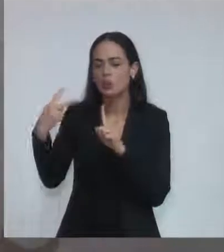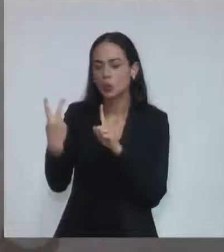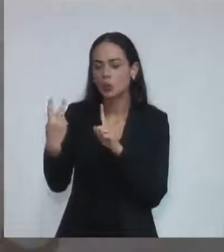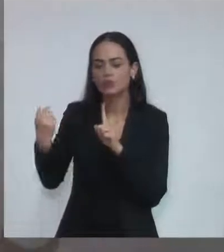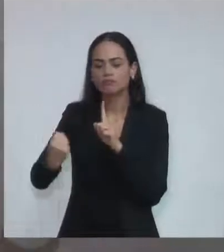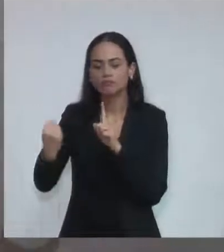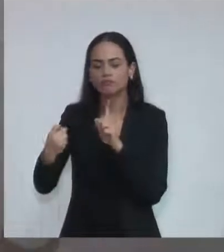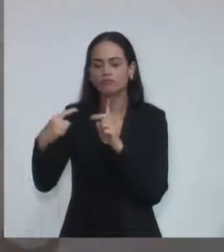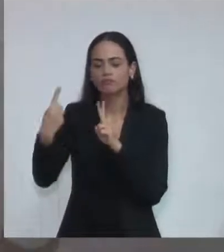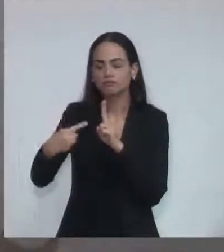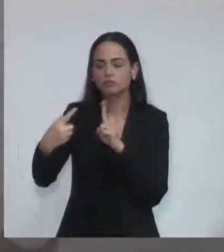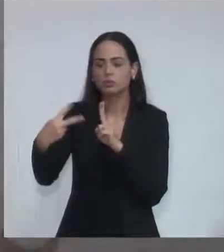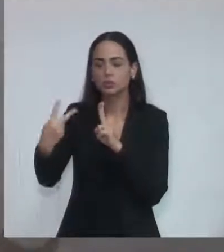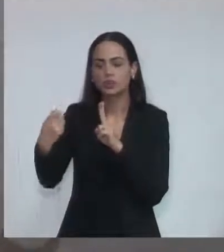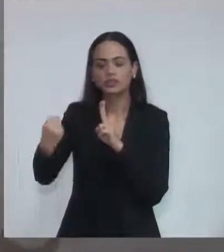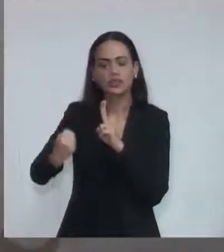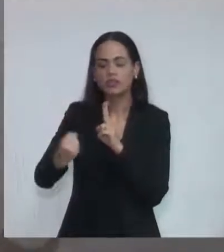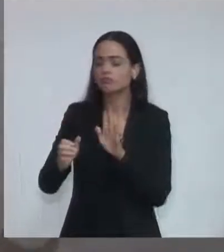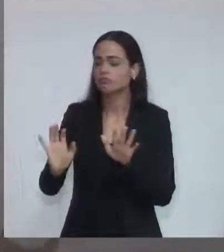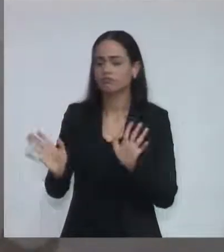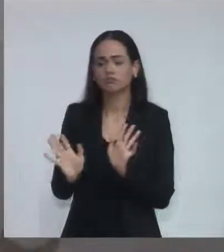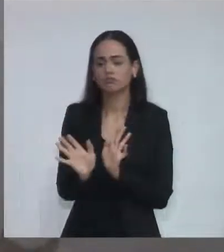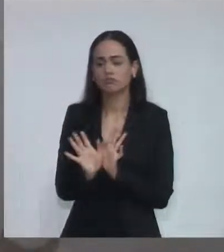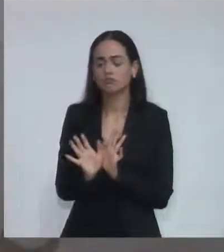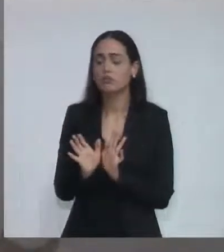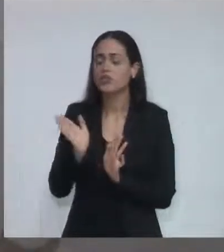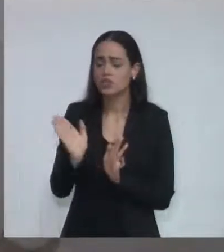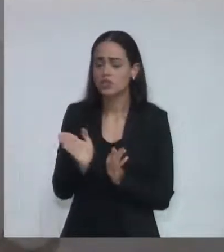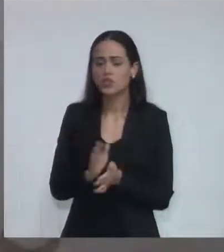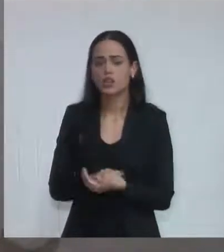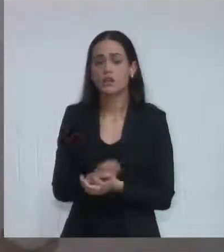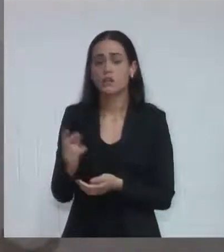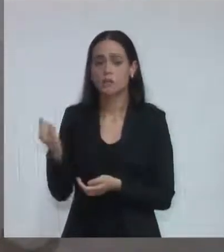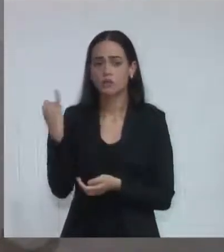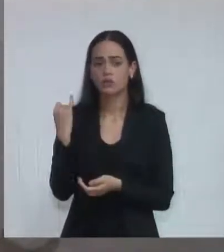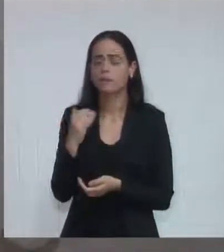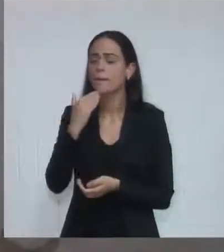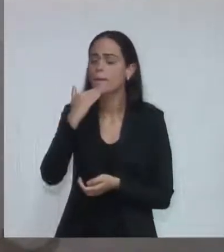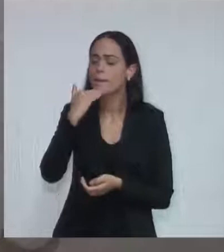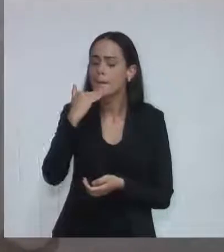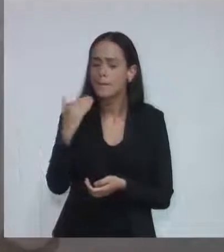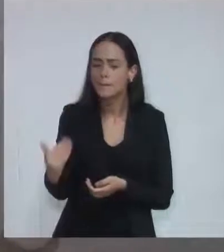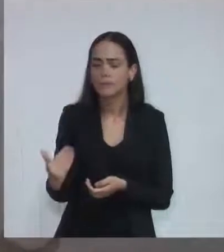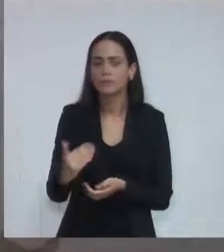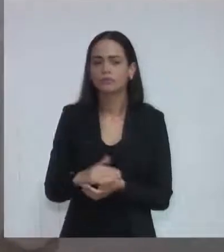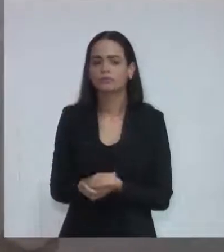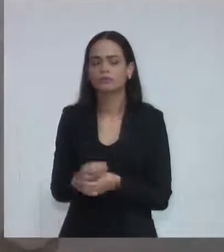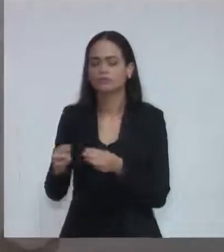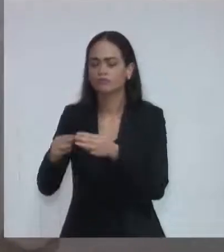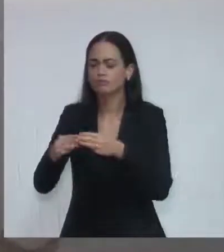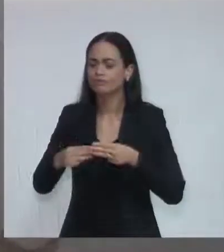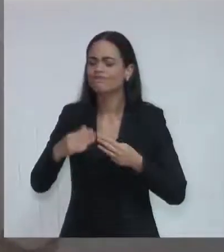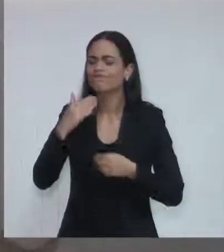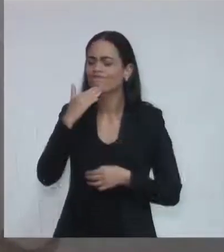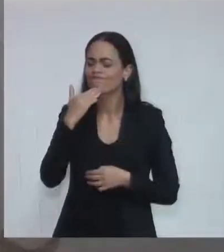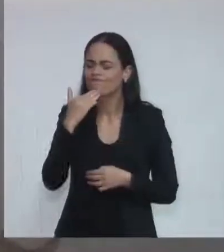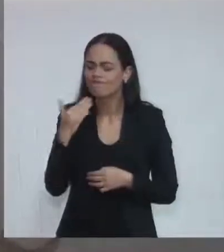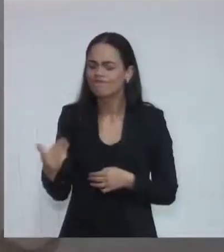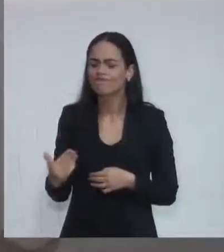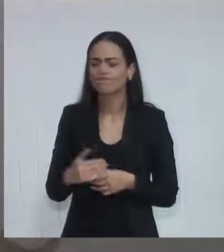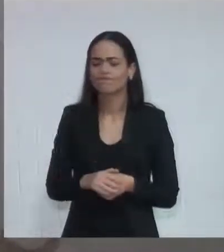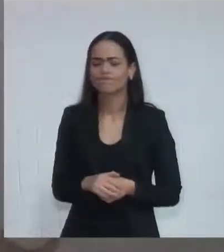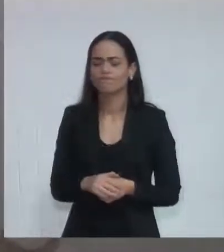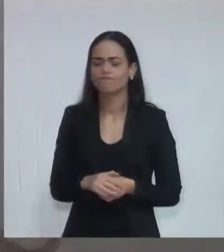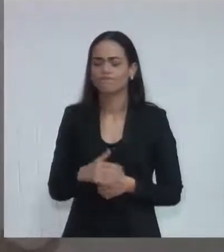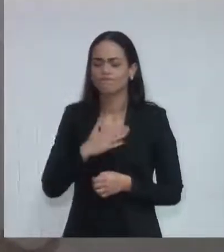contrato ele tem que ter data de vencimento vigente. Então, solicito, é uma moção de apelo, está colocando em